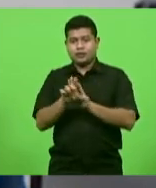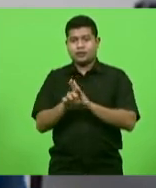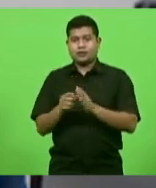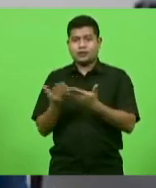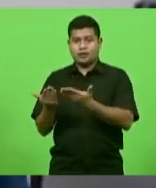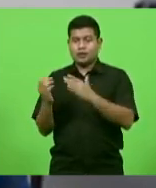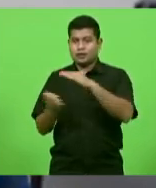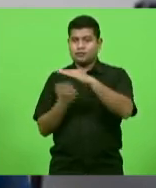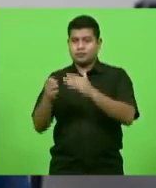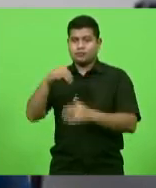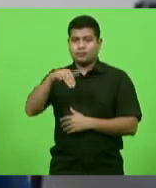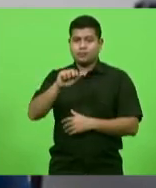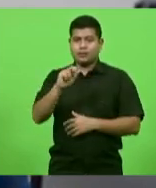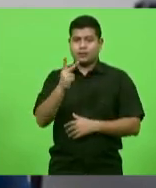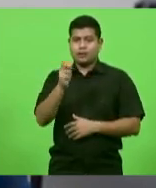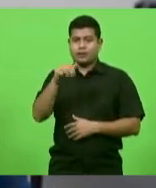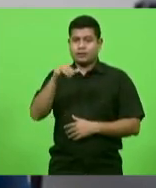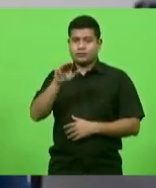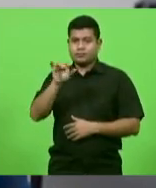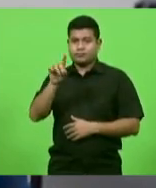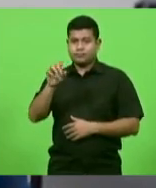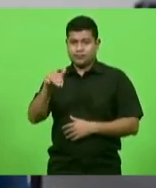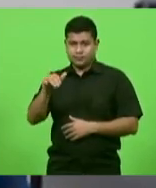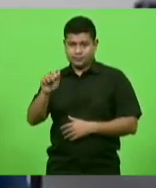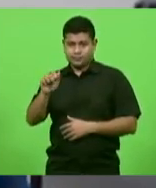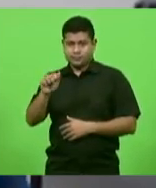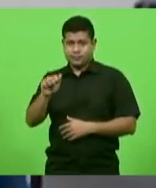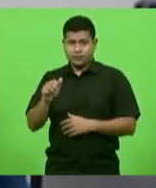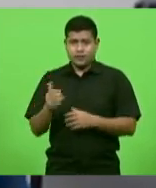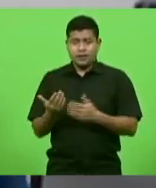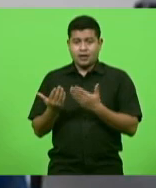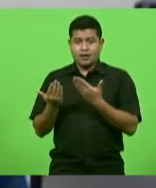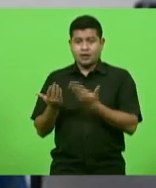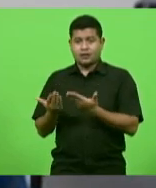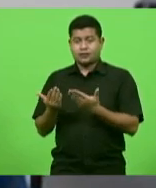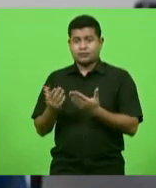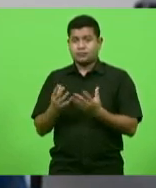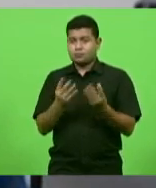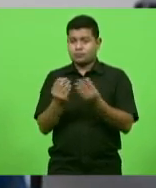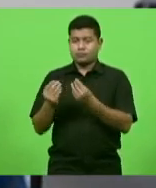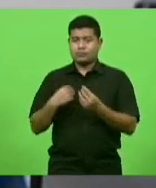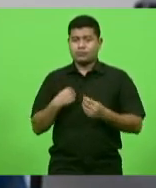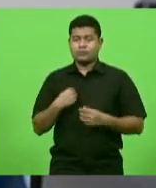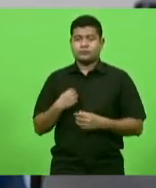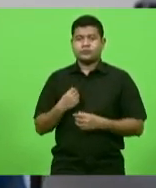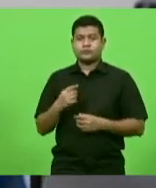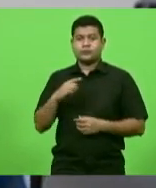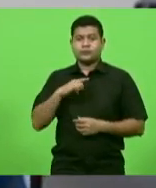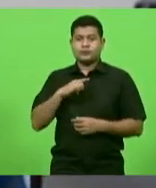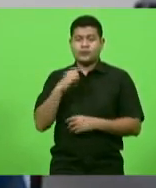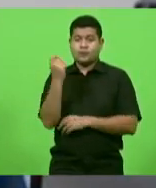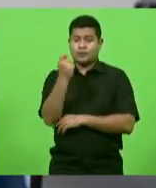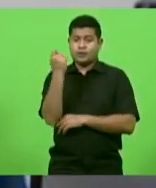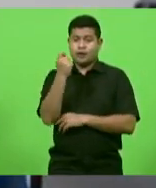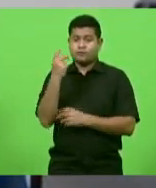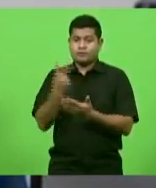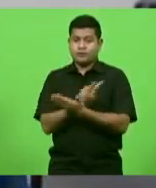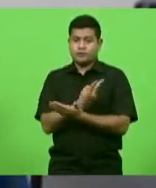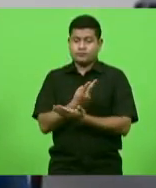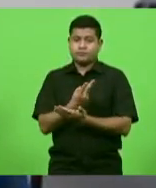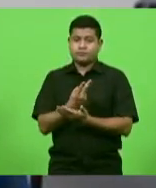Mahatma Gandhi o que encerrou grave ofensa aos postulados que regem a lisura das contratações da administração pública